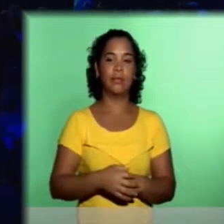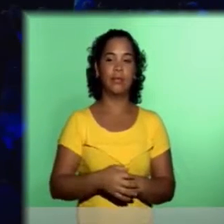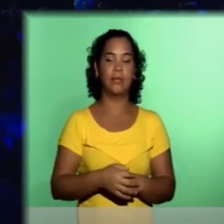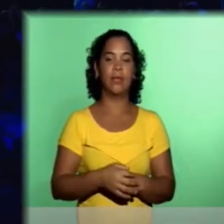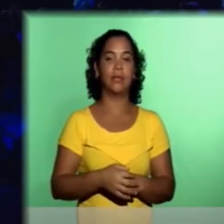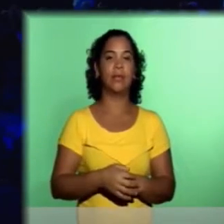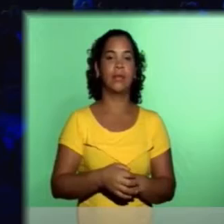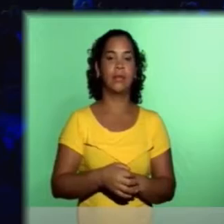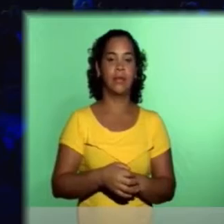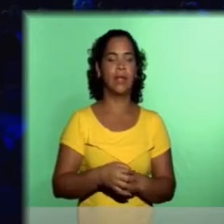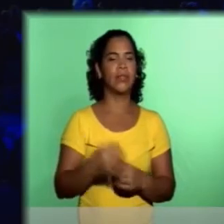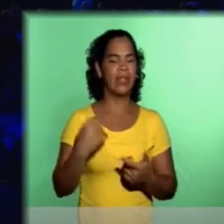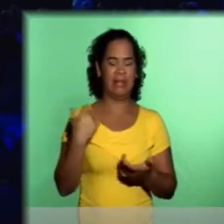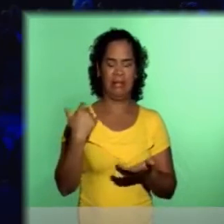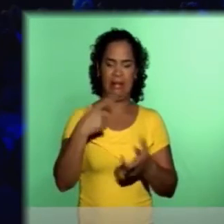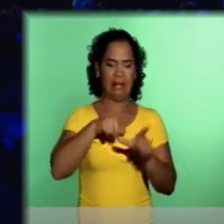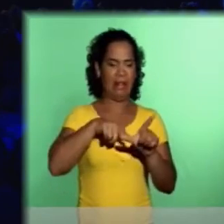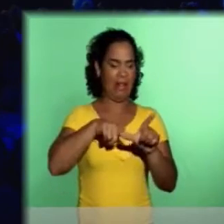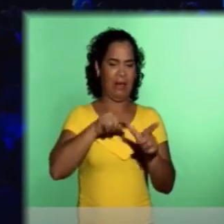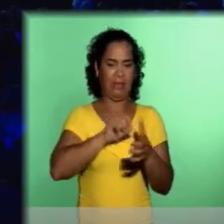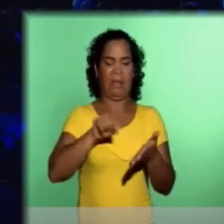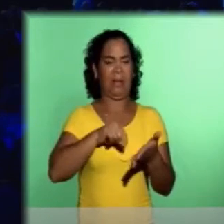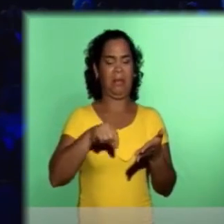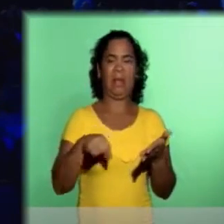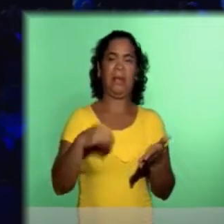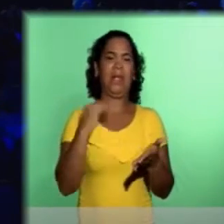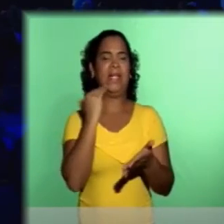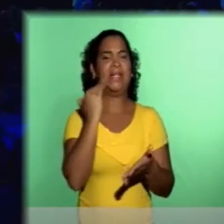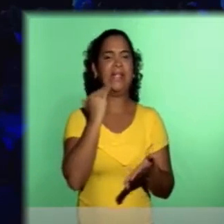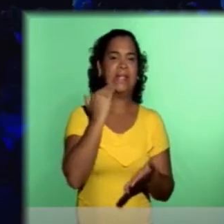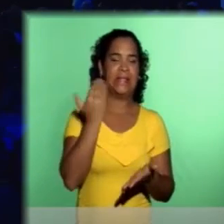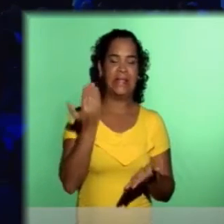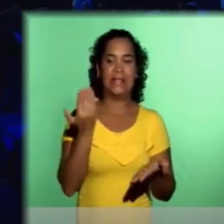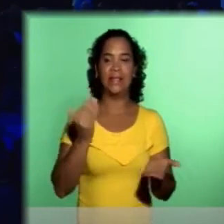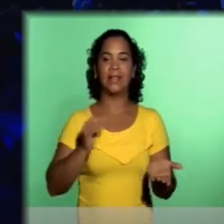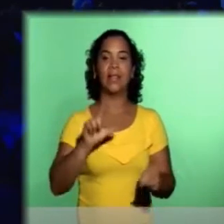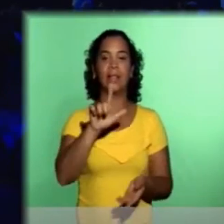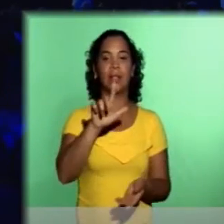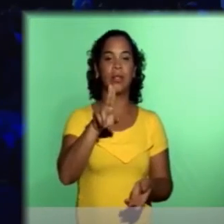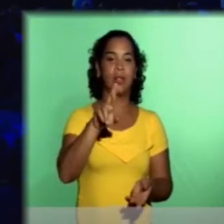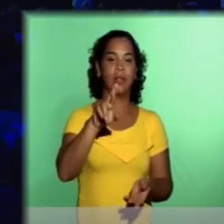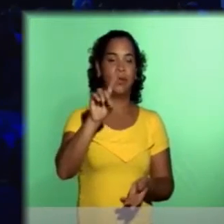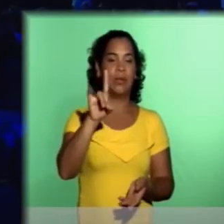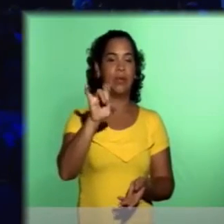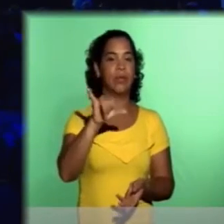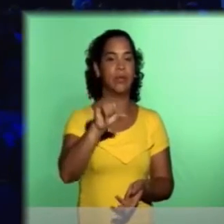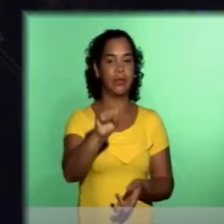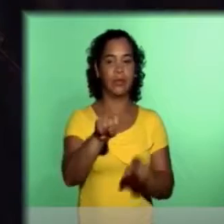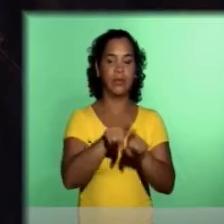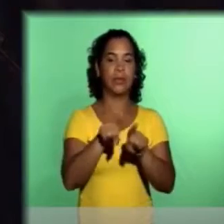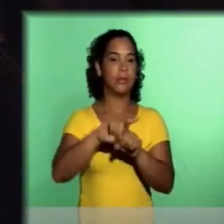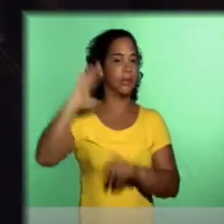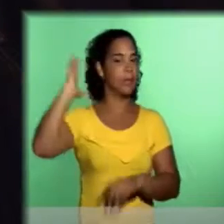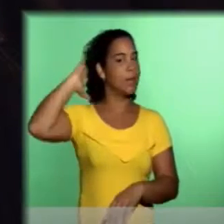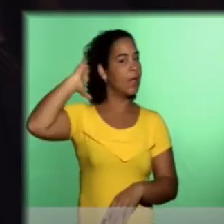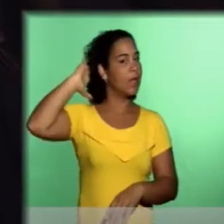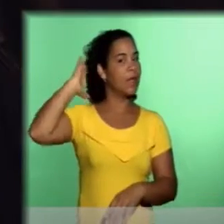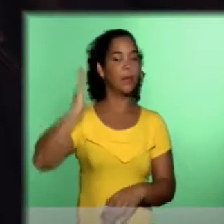Gente, essas letras de quem escreve aqui não é digitada não, viu? Por isso que eu estou me mordendo. Lourdes Irene, de Santa Bárbara do Pará, no